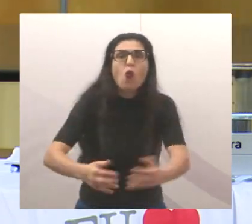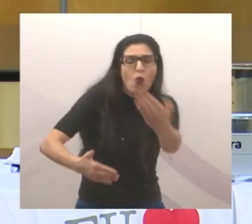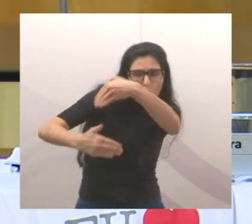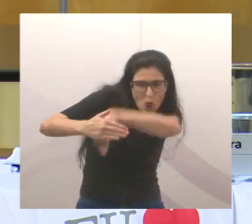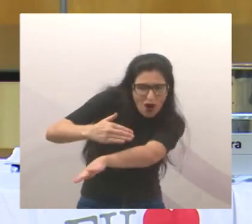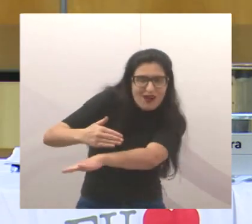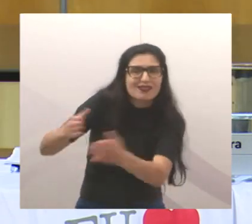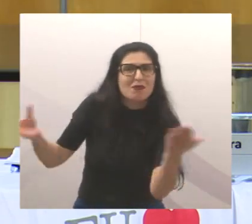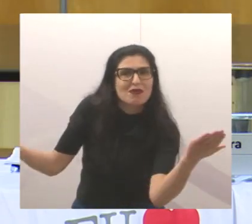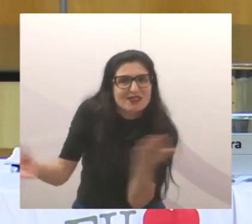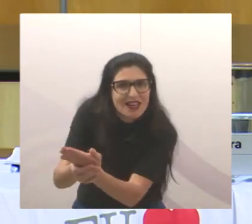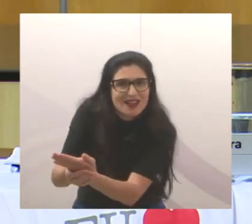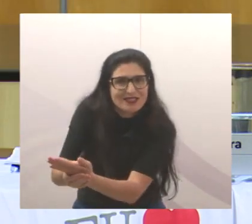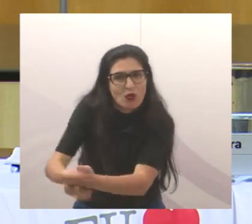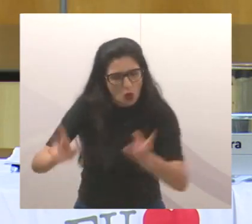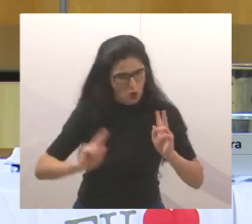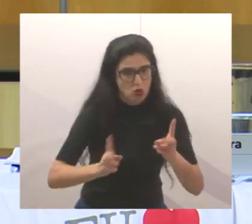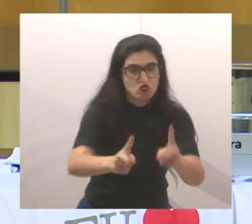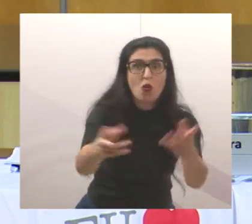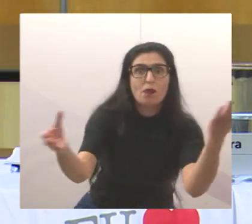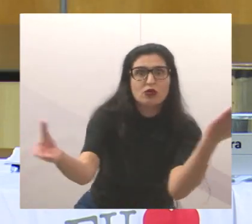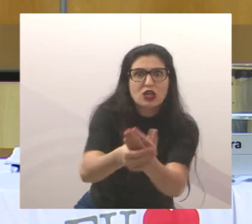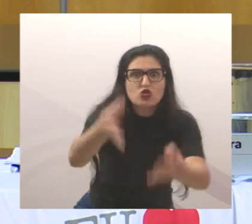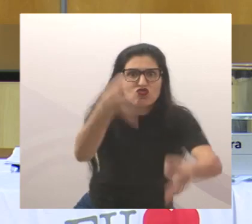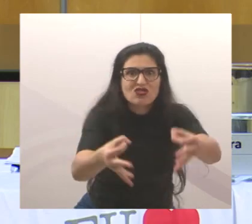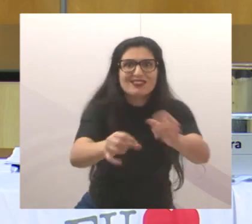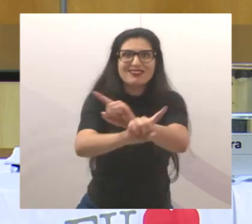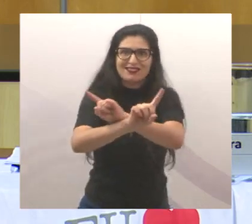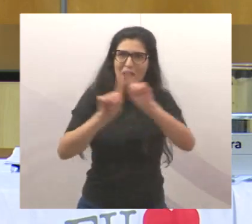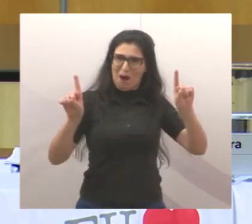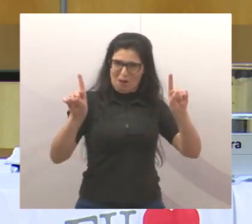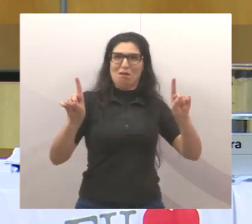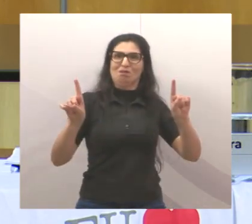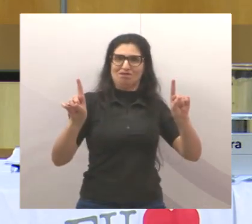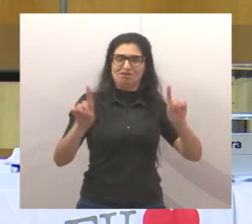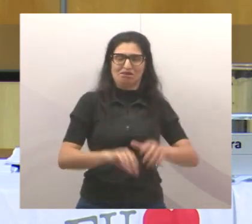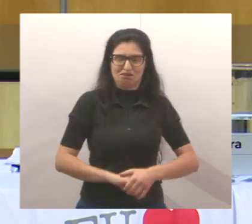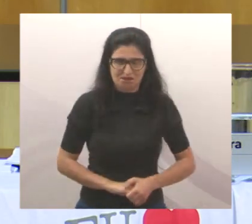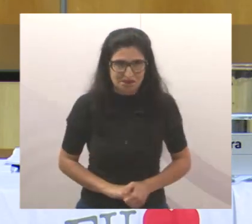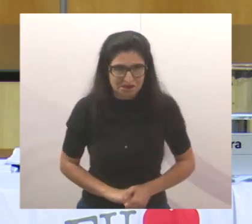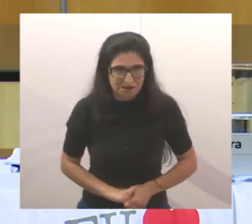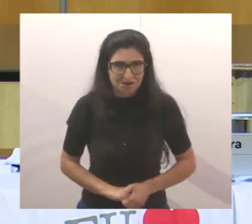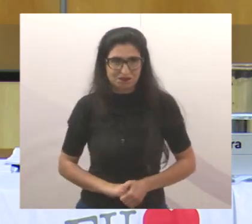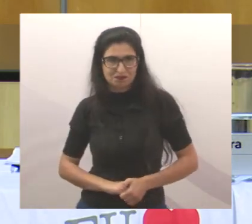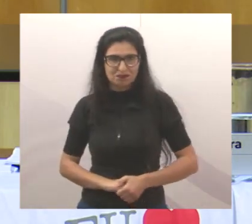arquivamento e que se dê ciência desta decisão aos denunciantes.